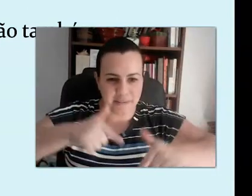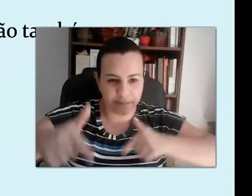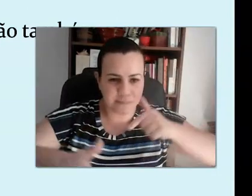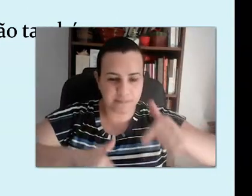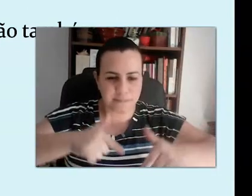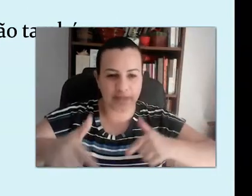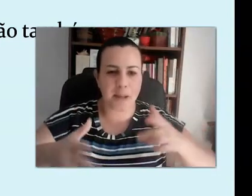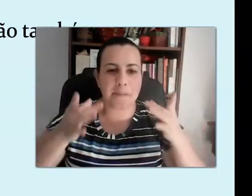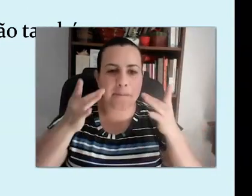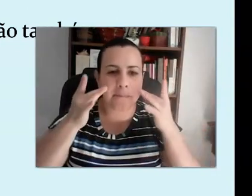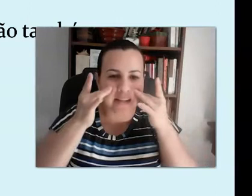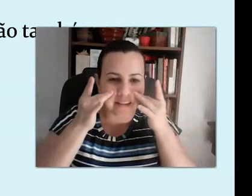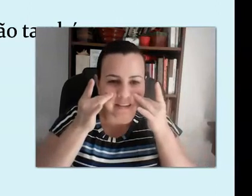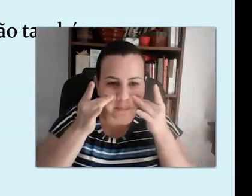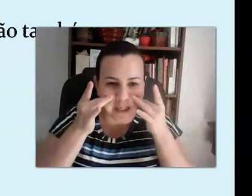trabalhar